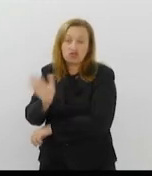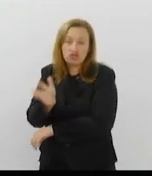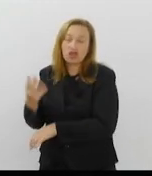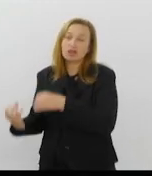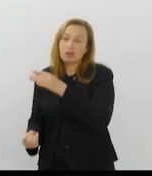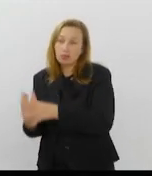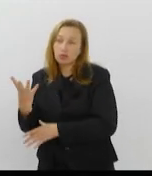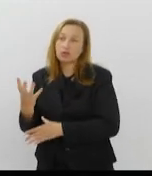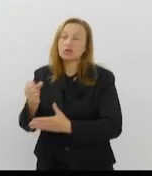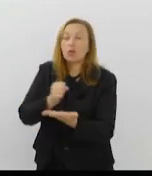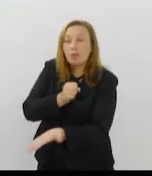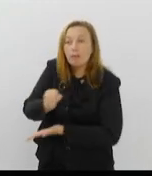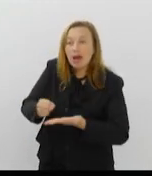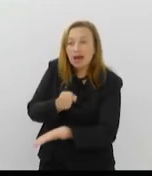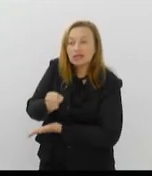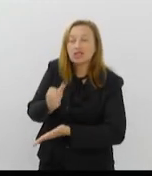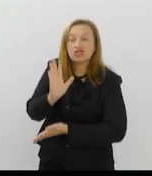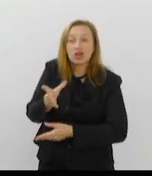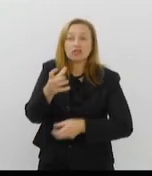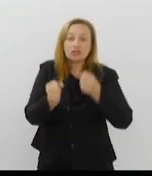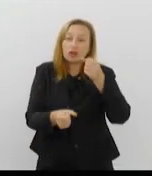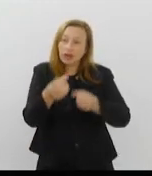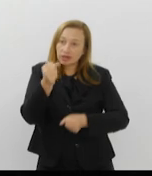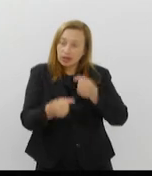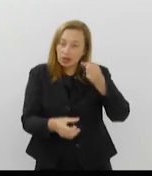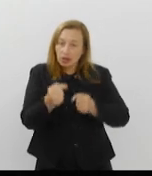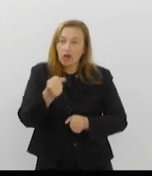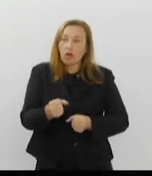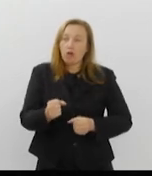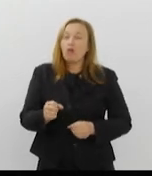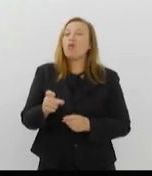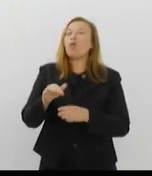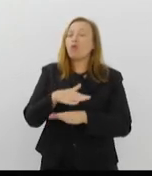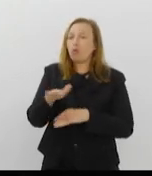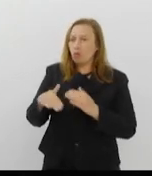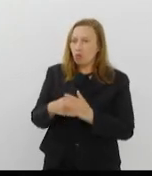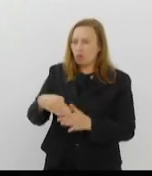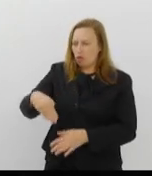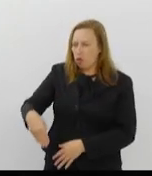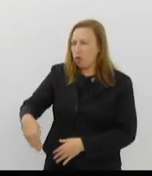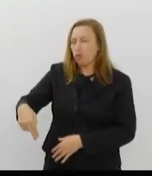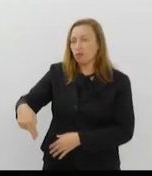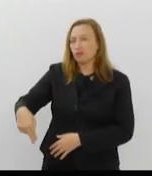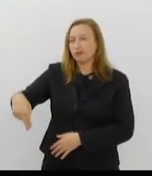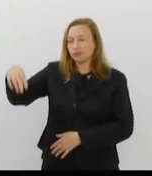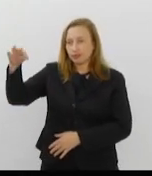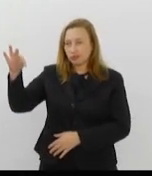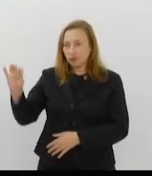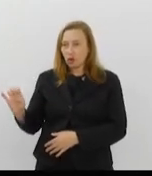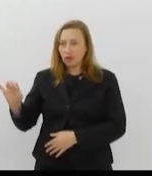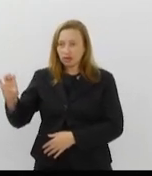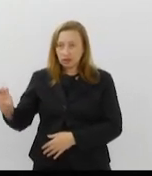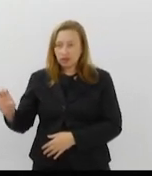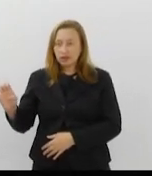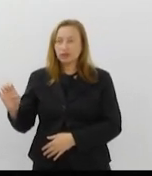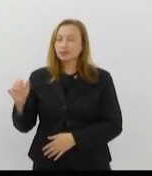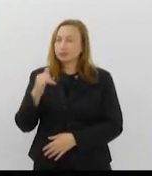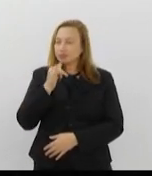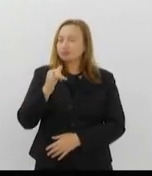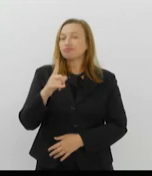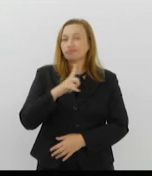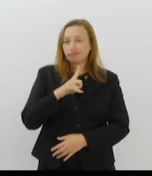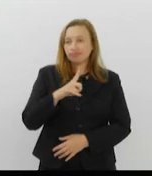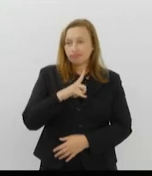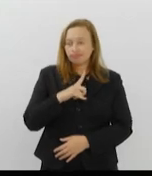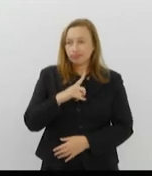básica a produção leiteira todo o norte Fluminense o tem uma produção